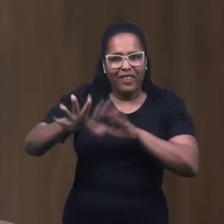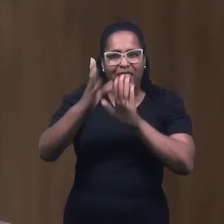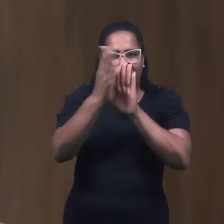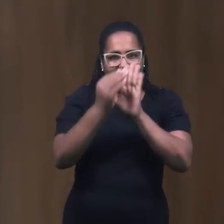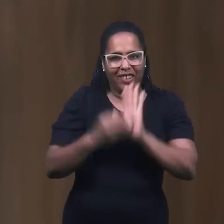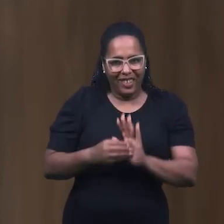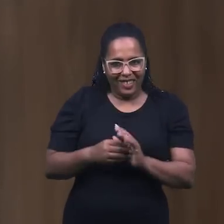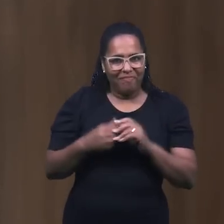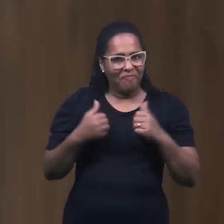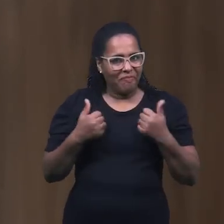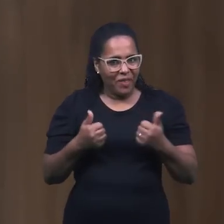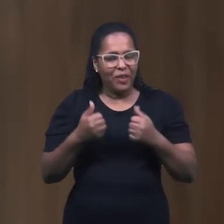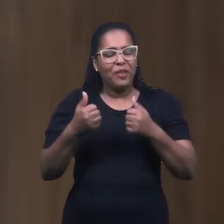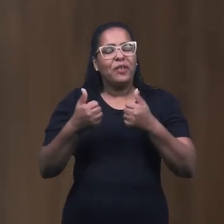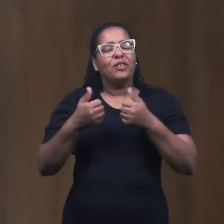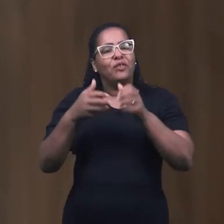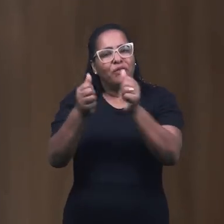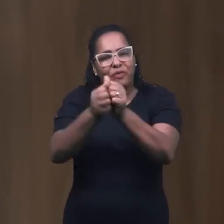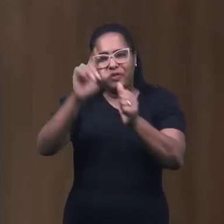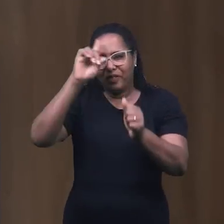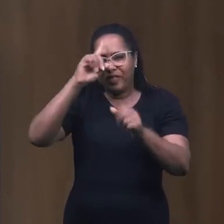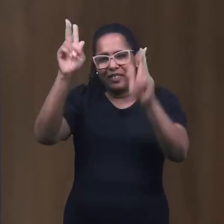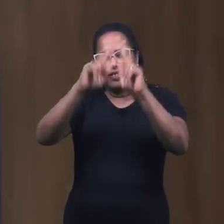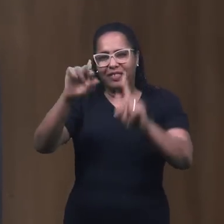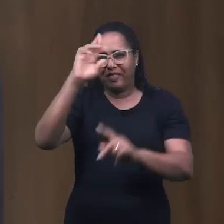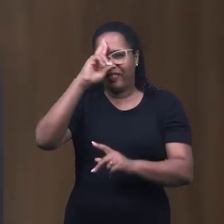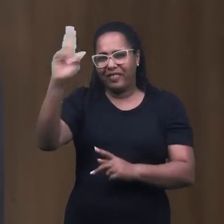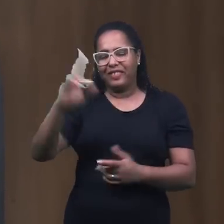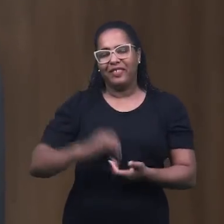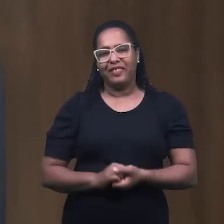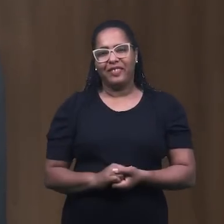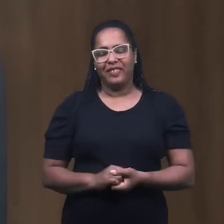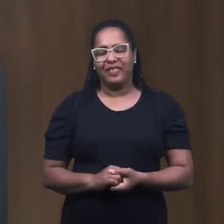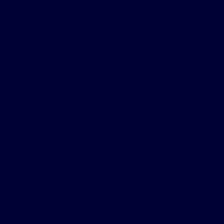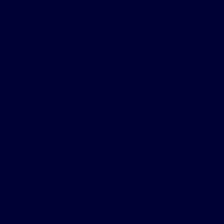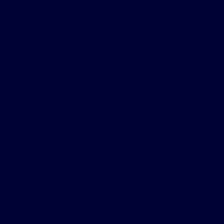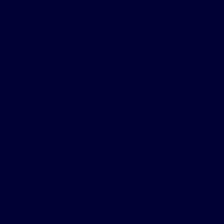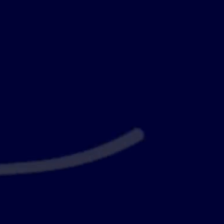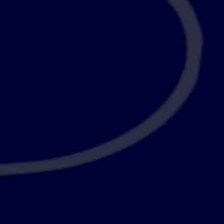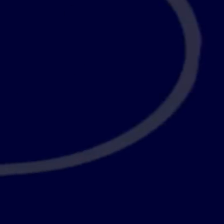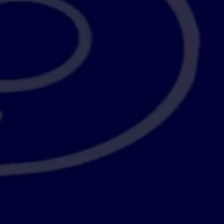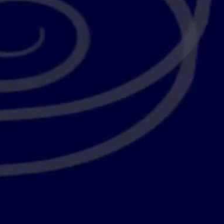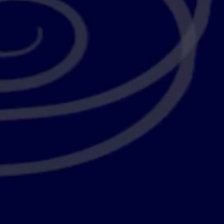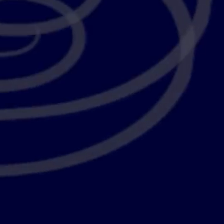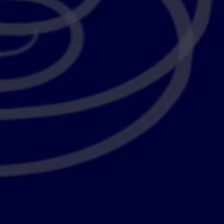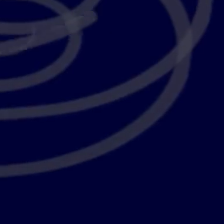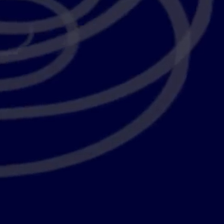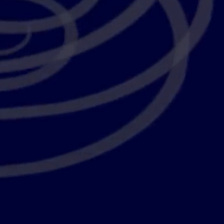compartilhe esse conteúdo, tá bom? Fique com Deus, a paz do Senhor.